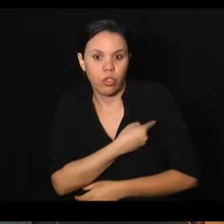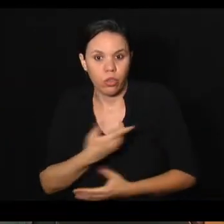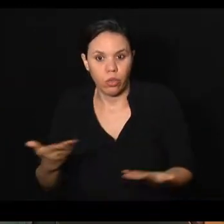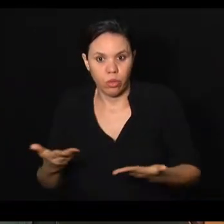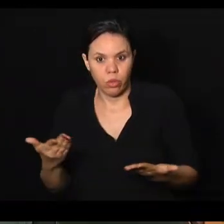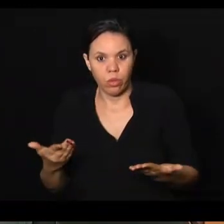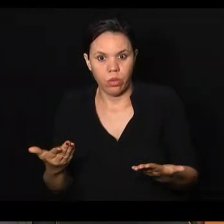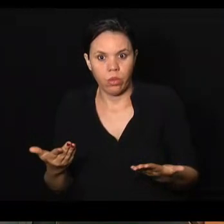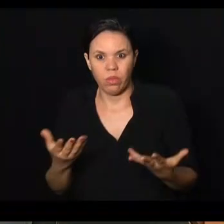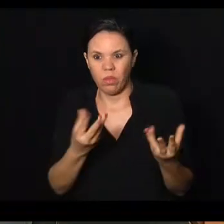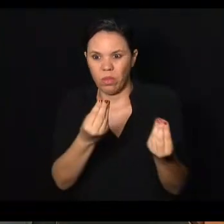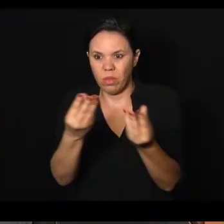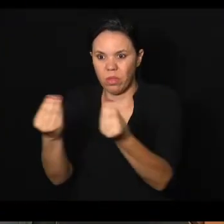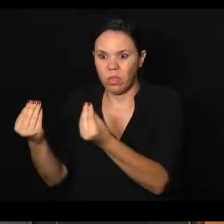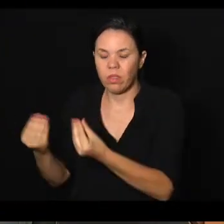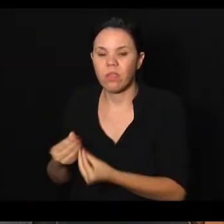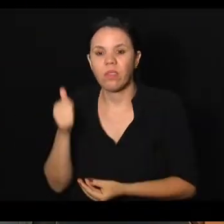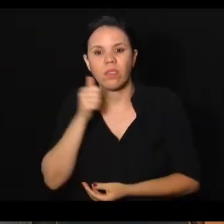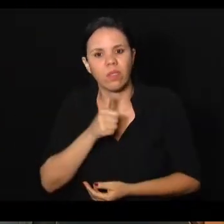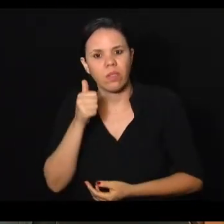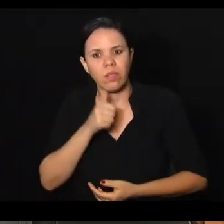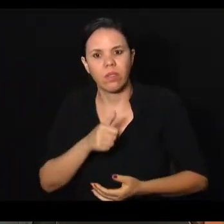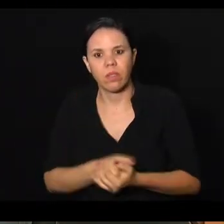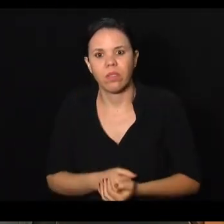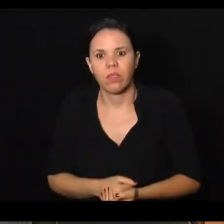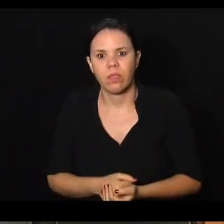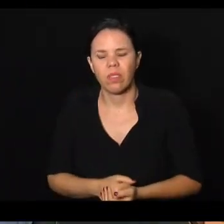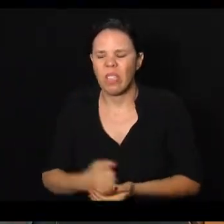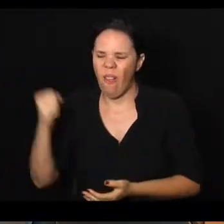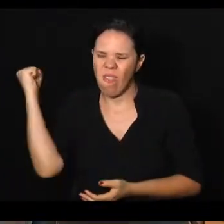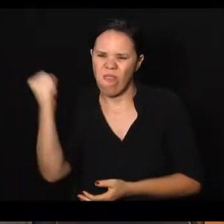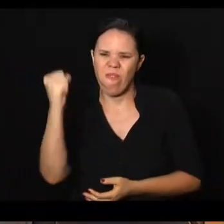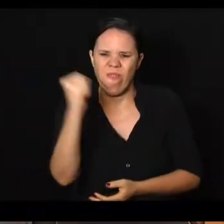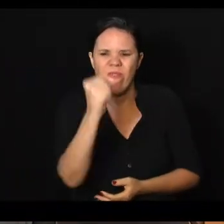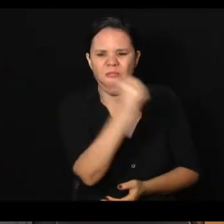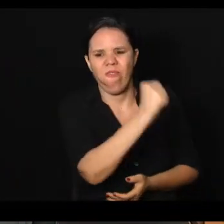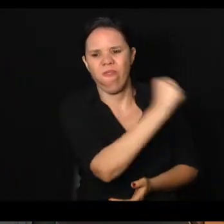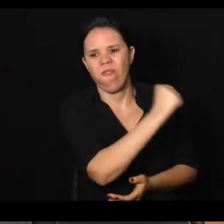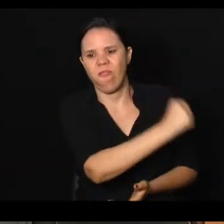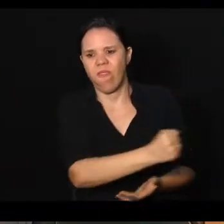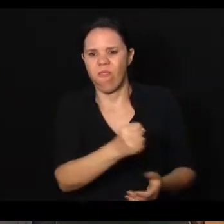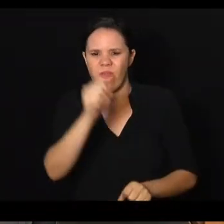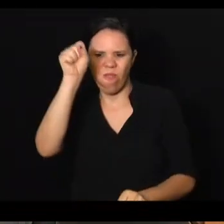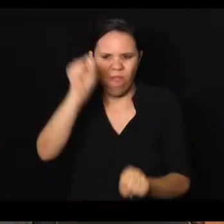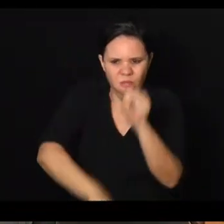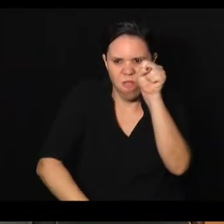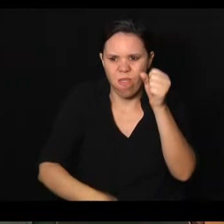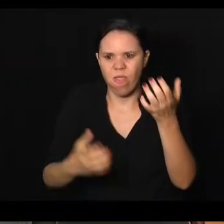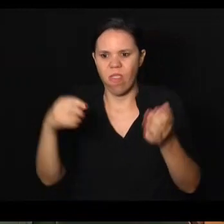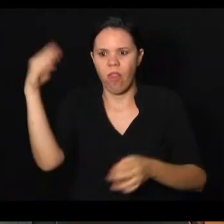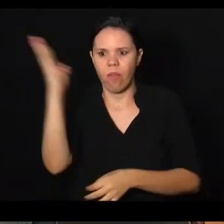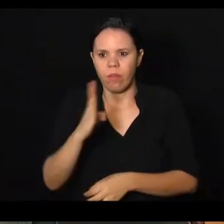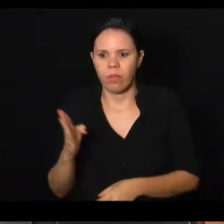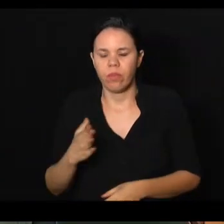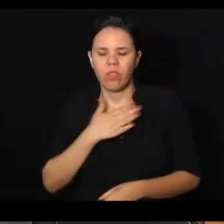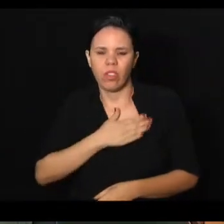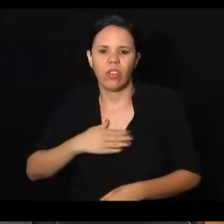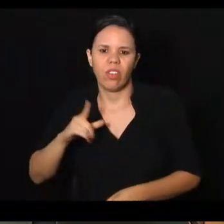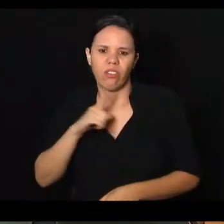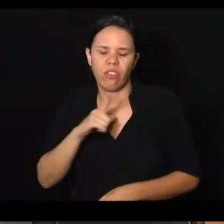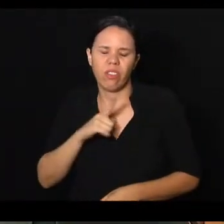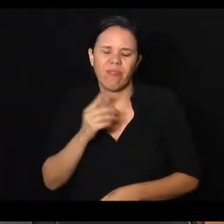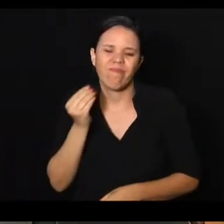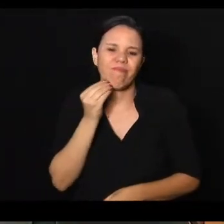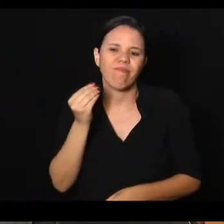com tantas mulheres sendo assassinadas neste Brasil, eu gostaria de ter a oportunidade de